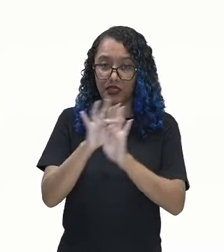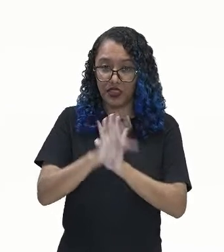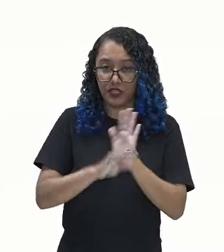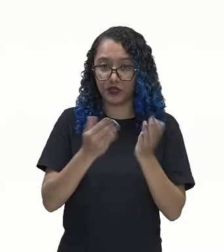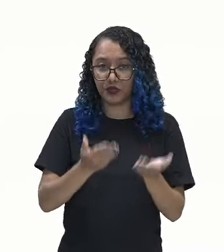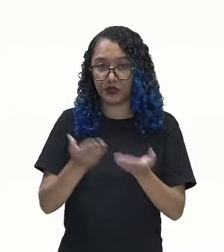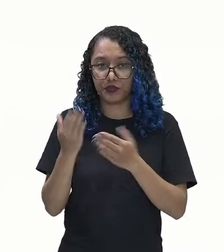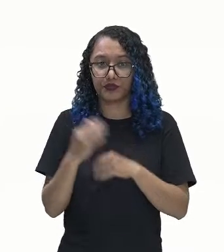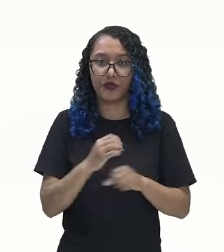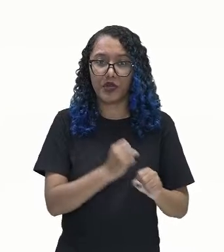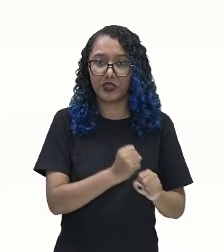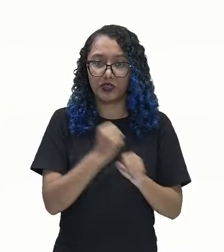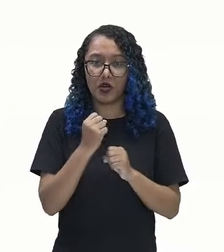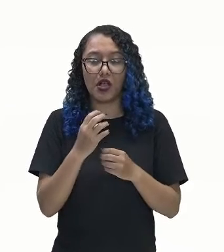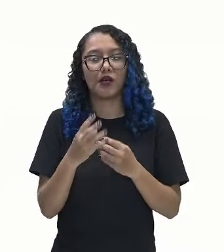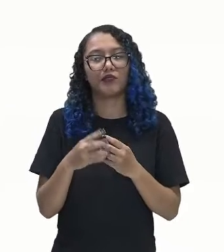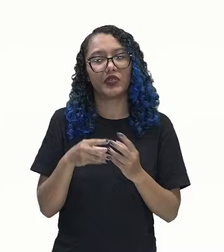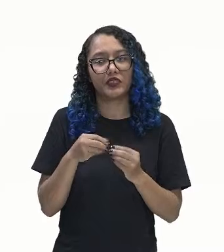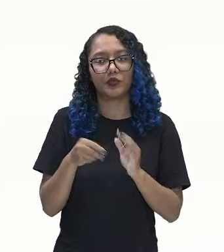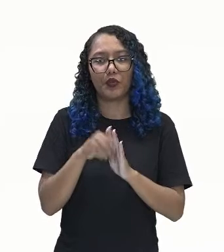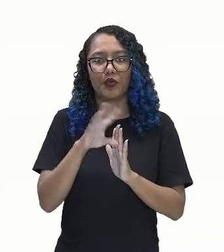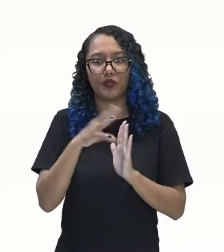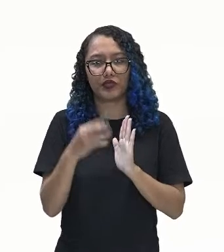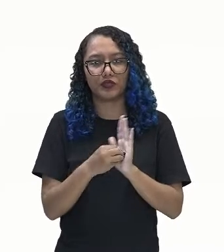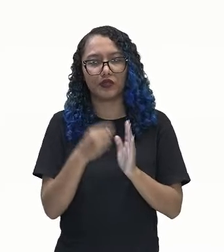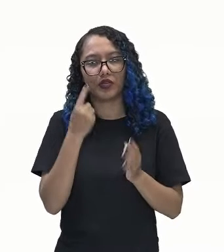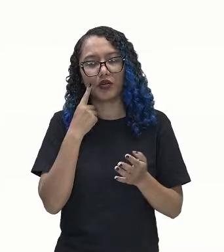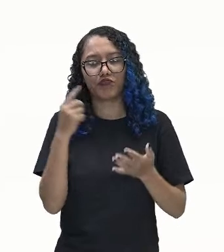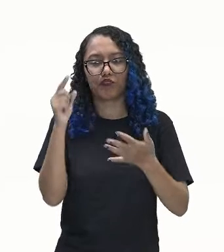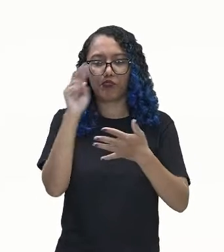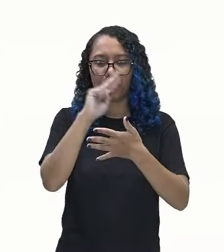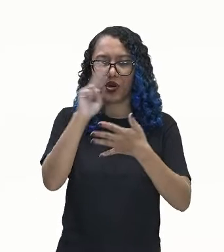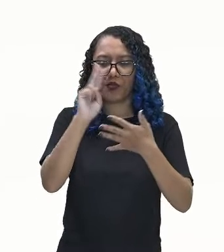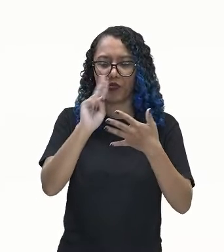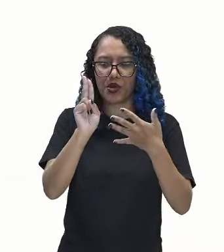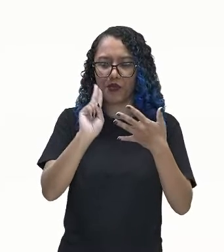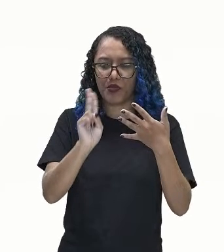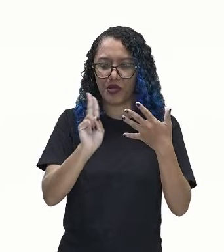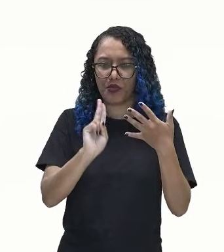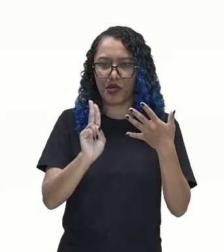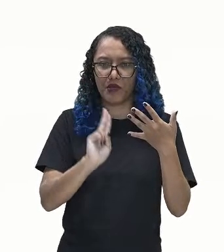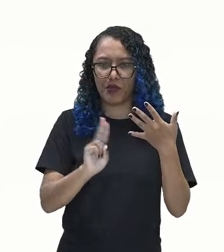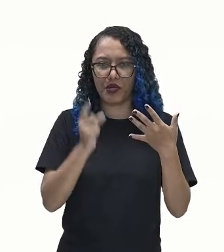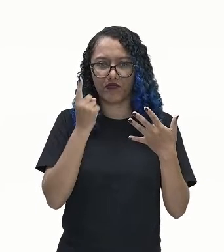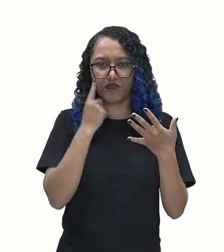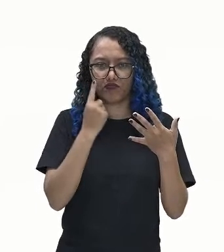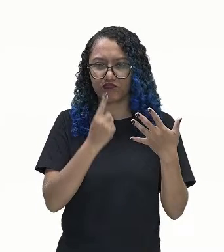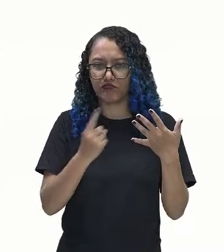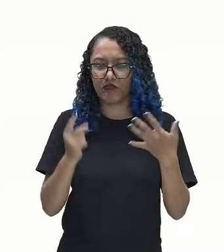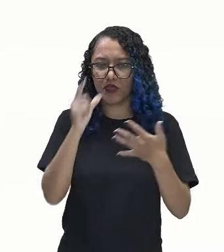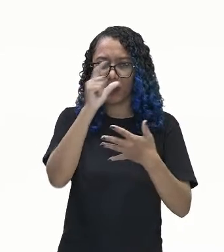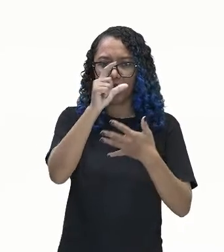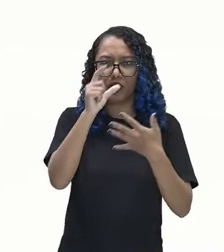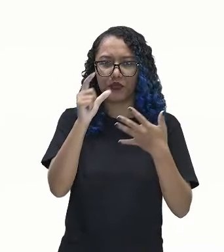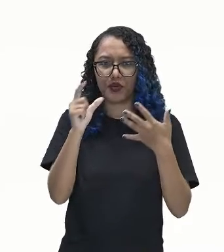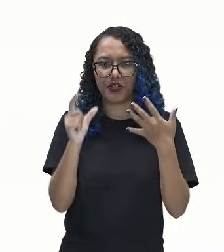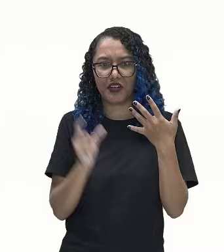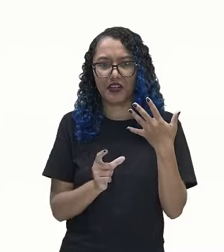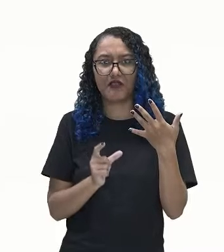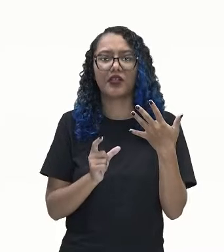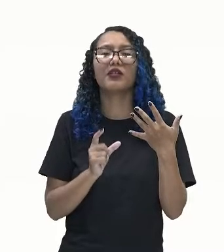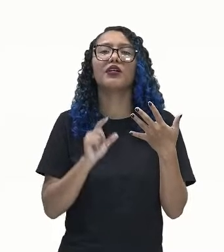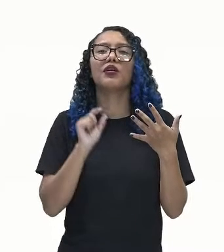Aipim, castelinha, macaxeira, maniva, maniveira. As significações